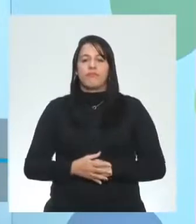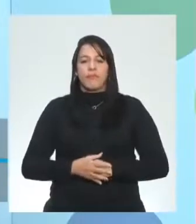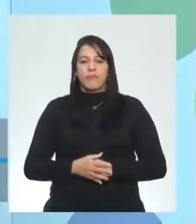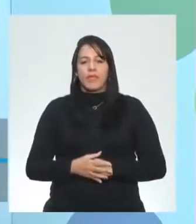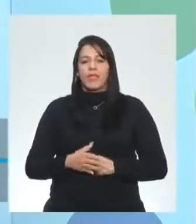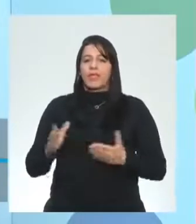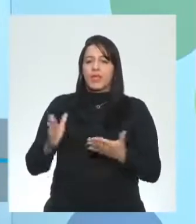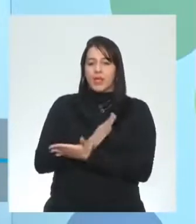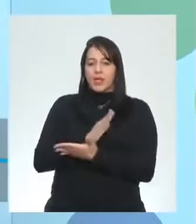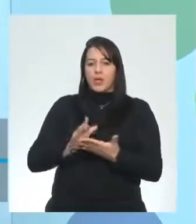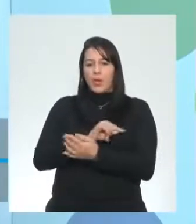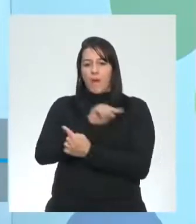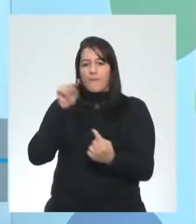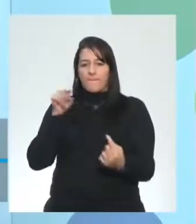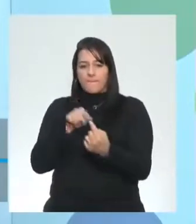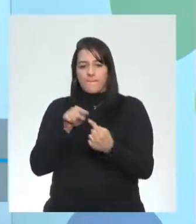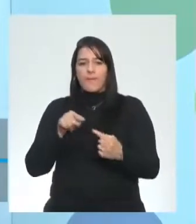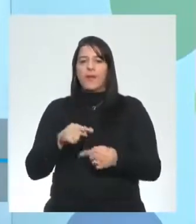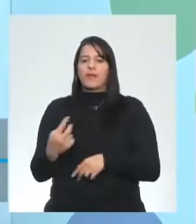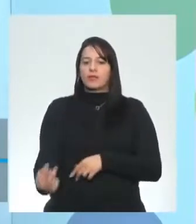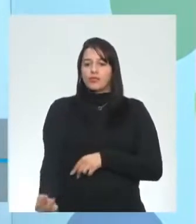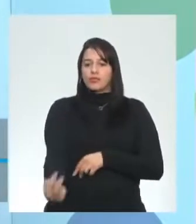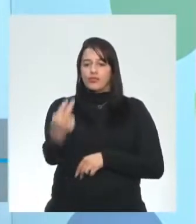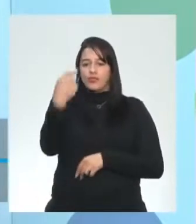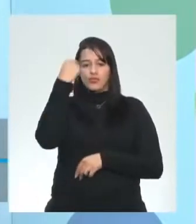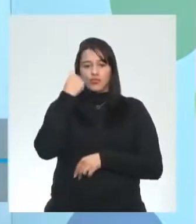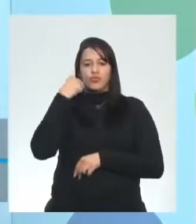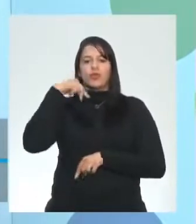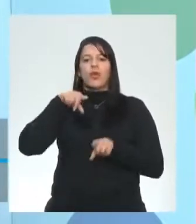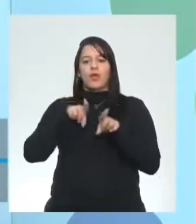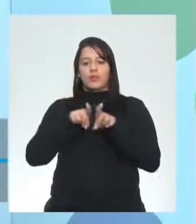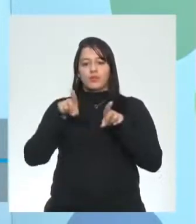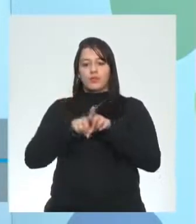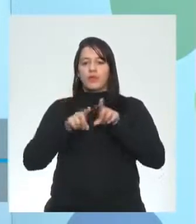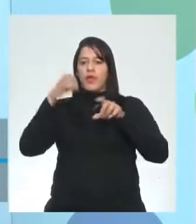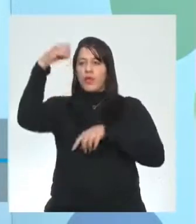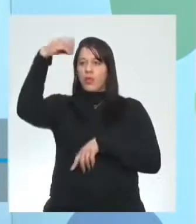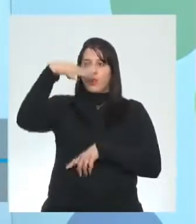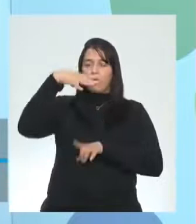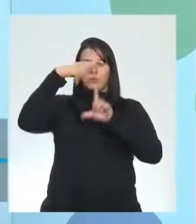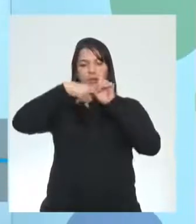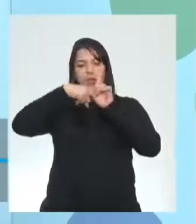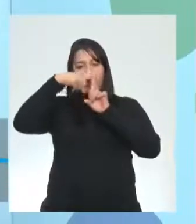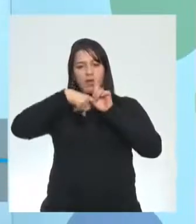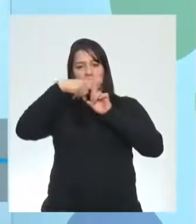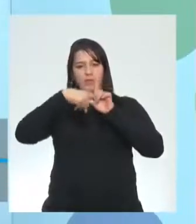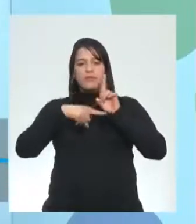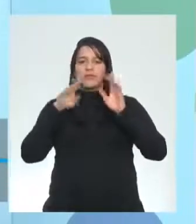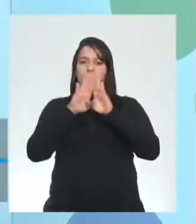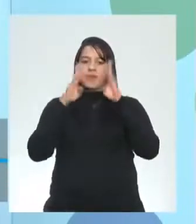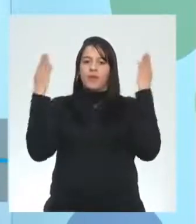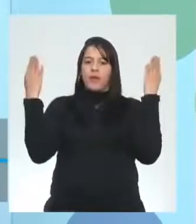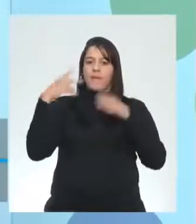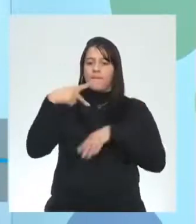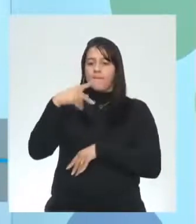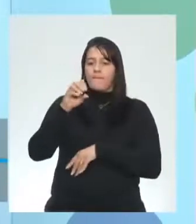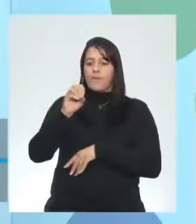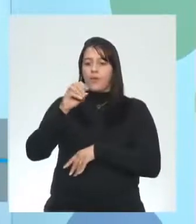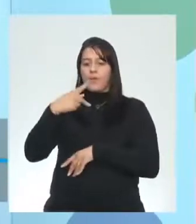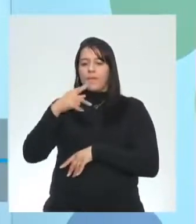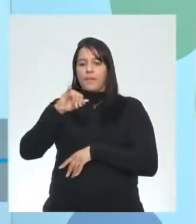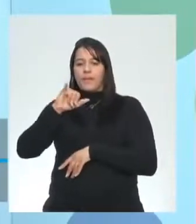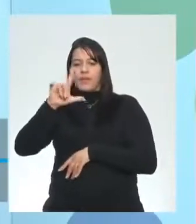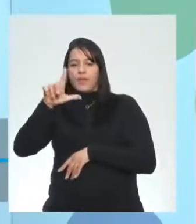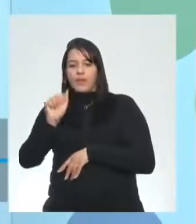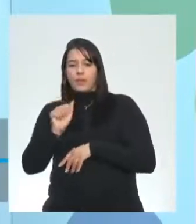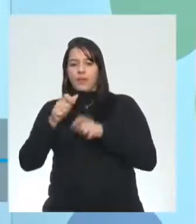de algum objeto, a imagem atravessa a córnea, chega na íris, regula a quantidade de luz recebida por meio a uma abertura chamada pupila. Quanto